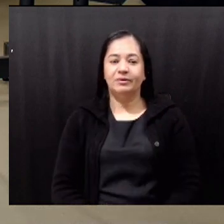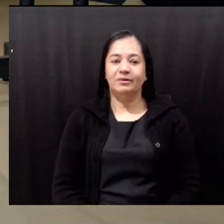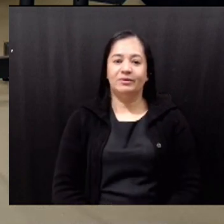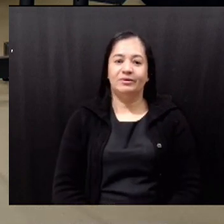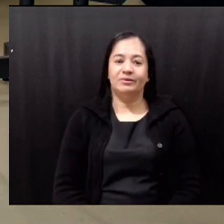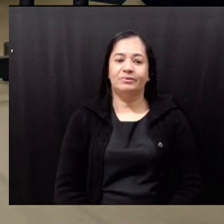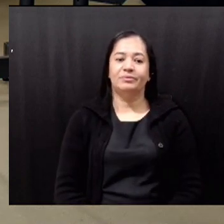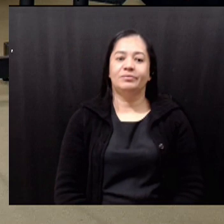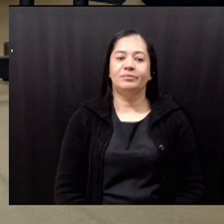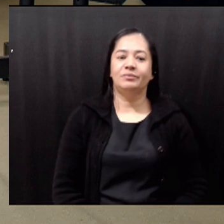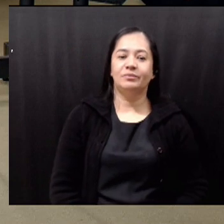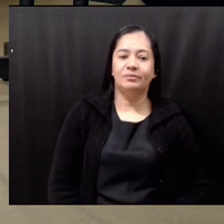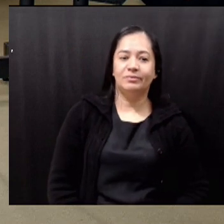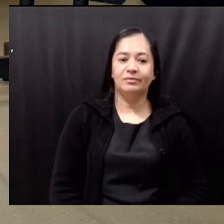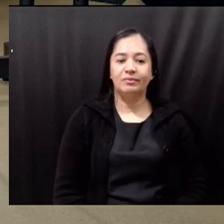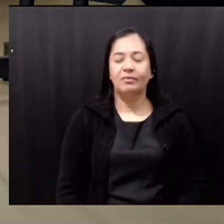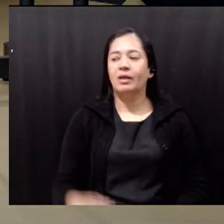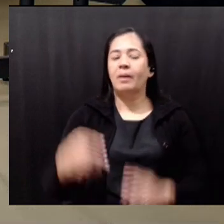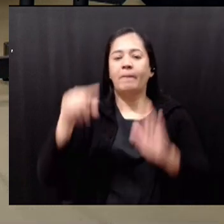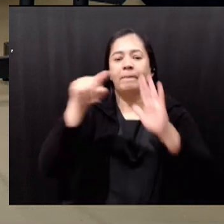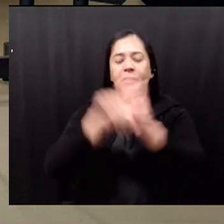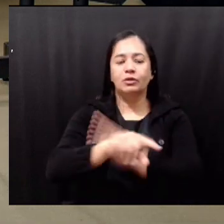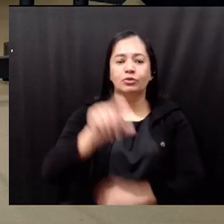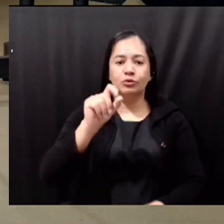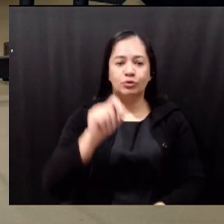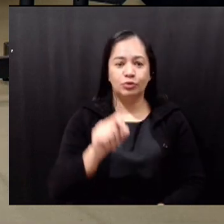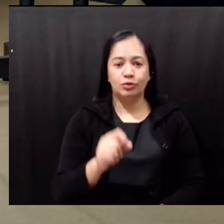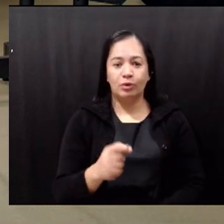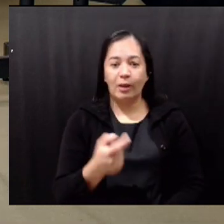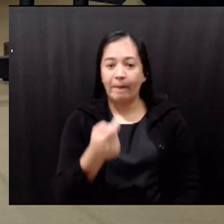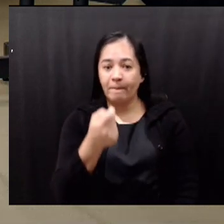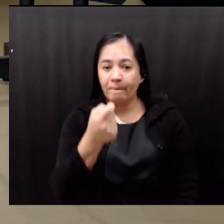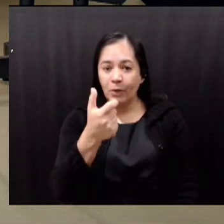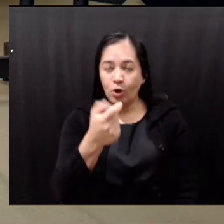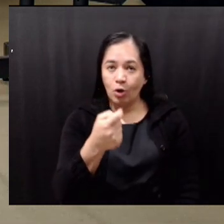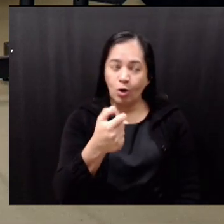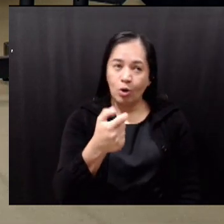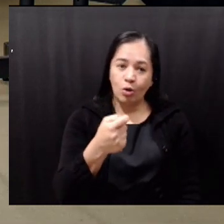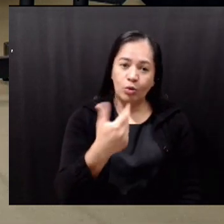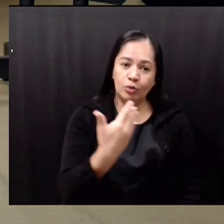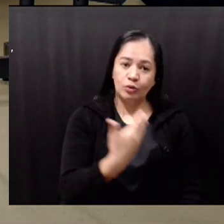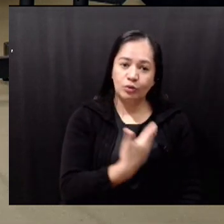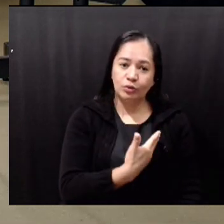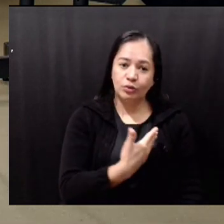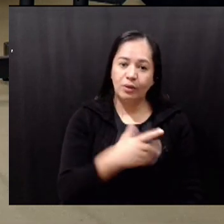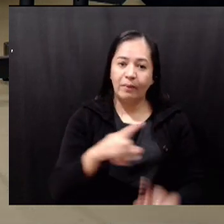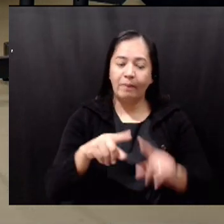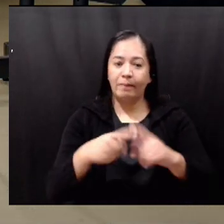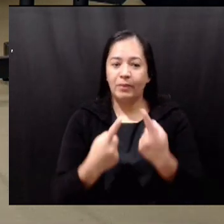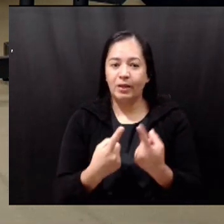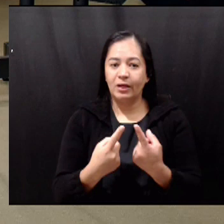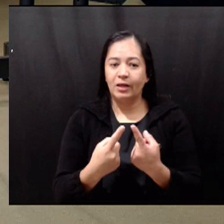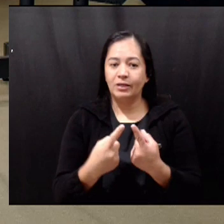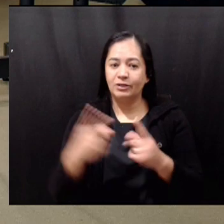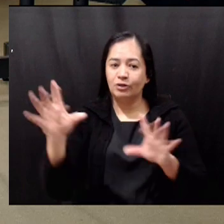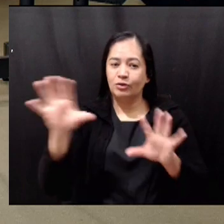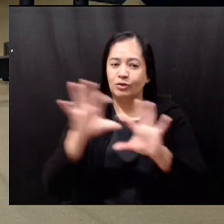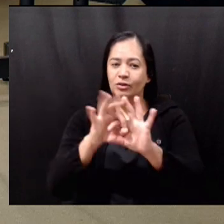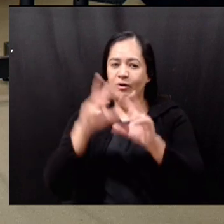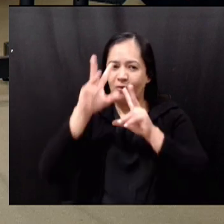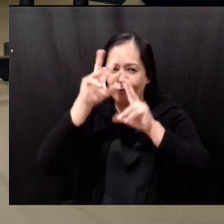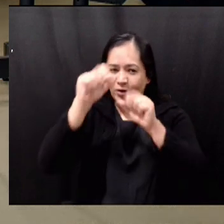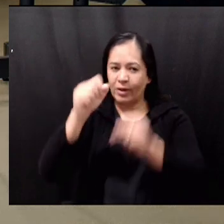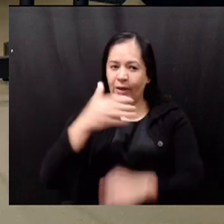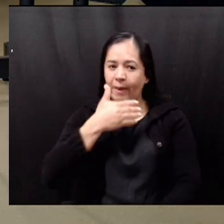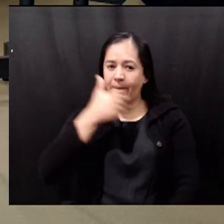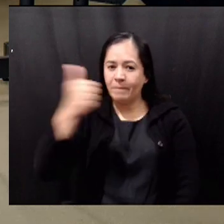mandando pra gente assim, ó: "Ter poucos amigos, mas com laços fortes, é melhor para a saúde mental do que